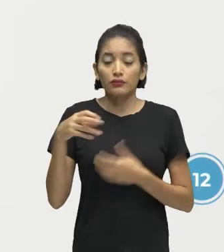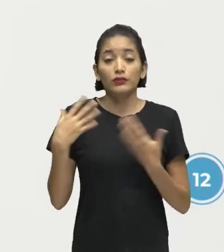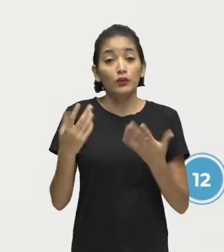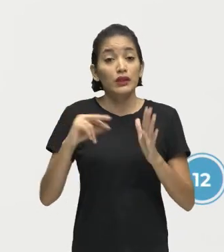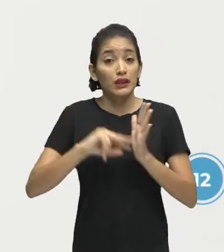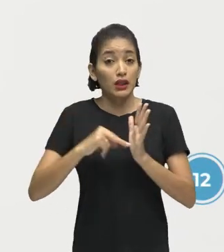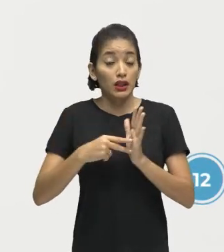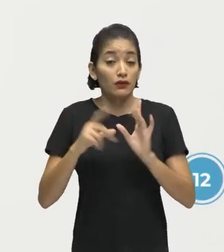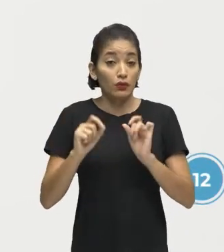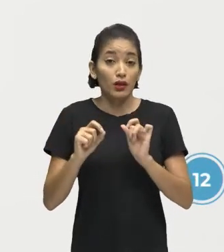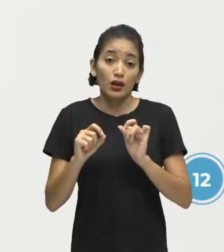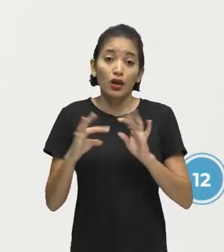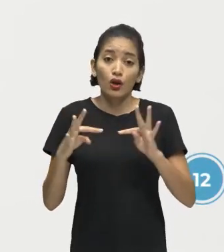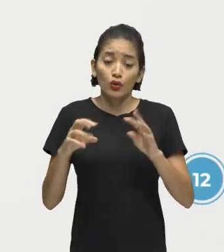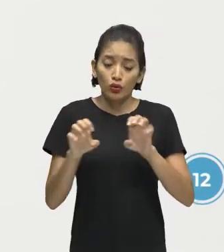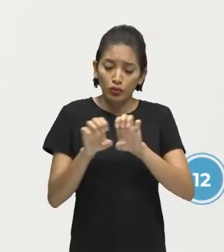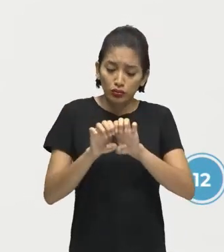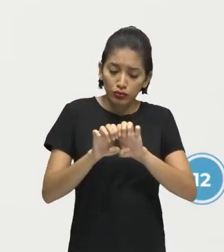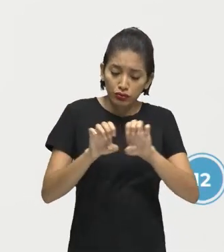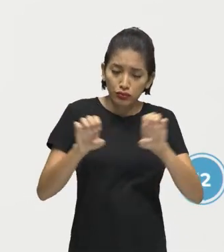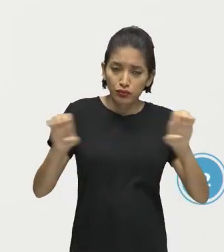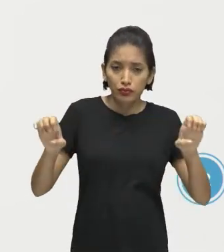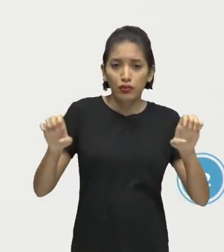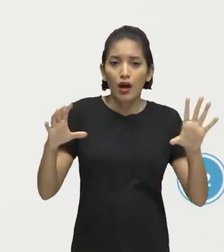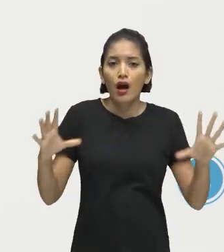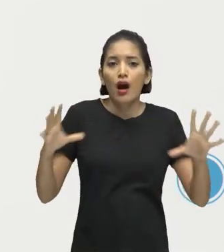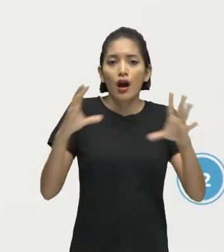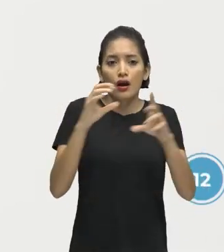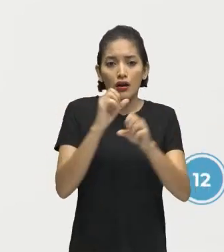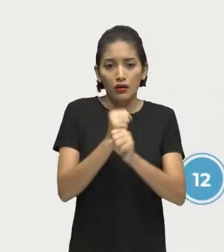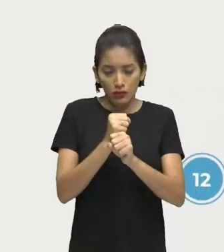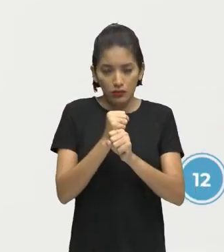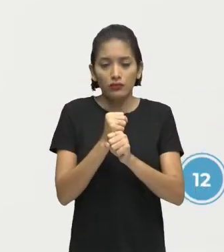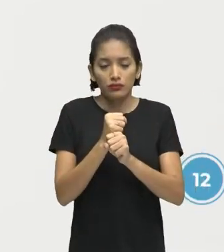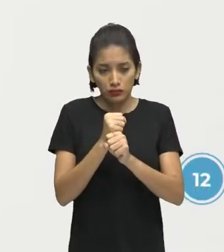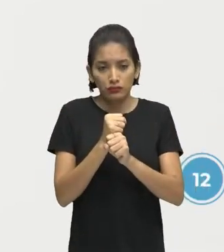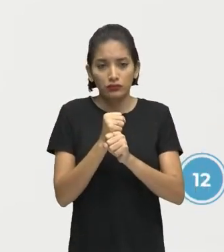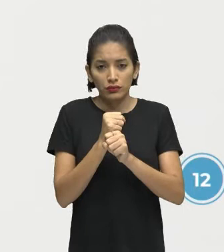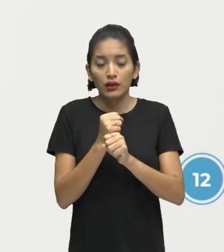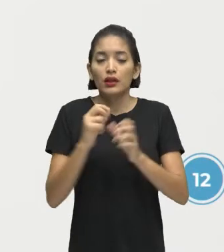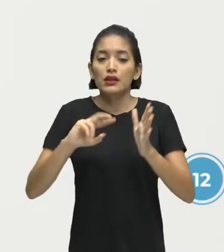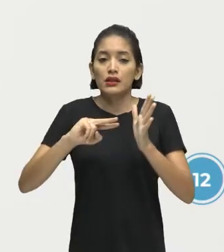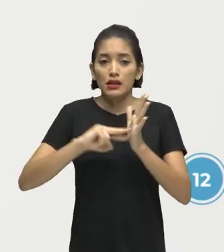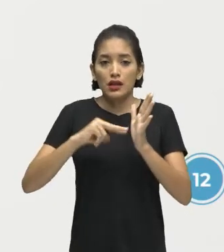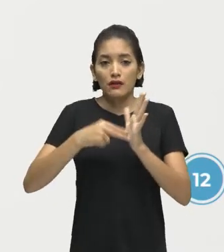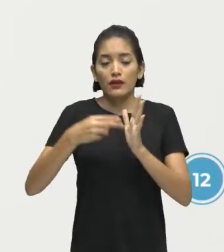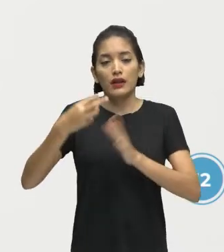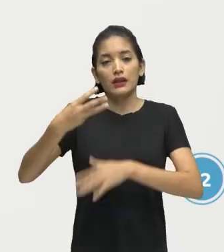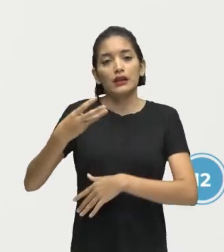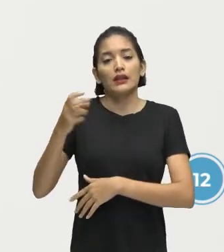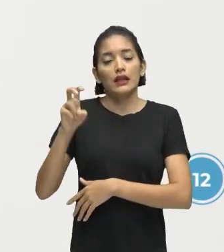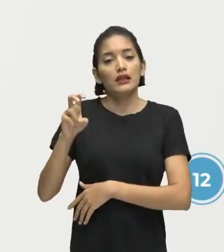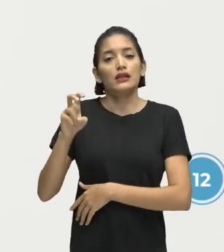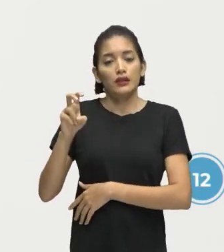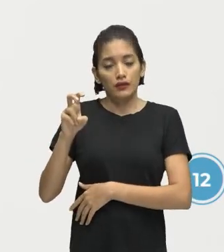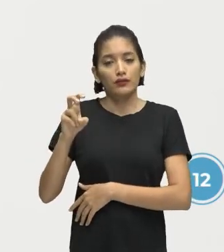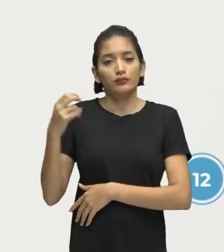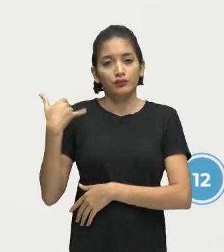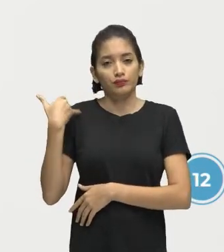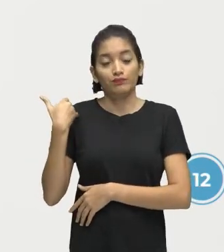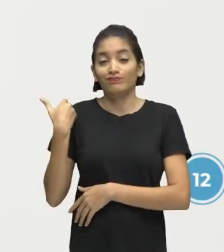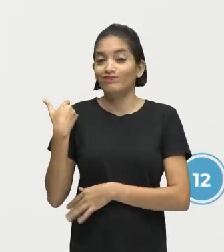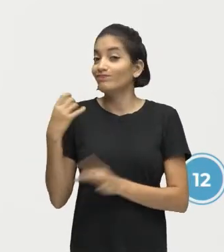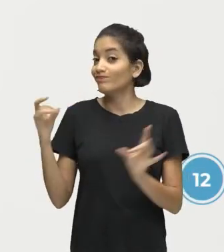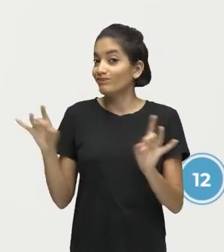significa que isso tudo aqui, essa soma de 5 com o dobro da idade dela, é igual a 35 anos.